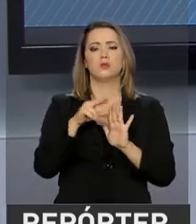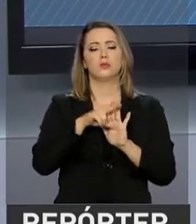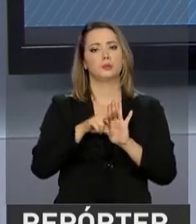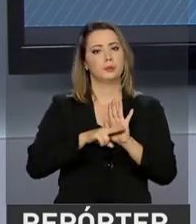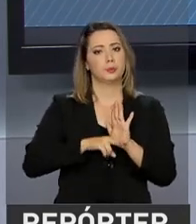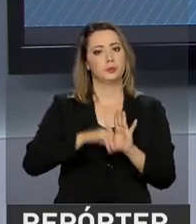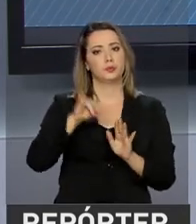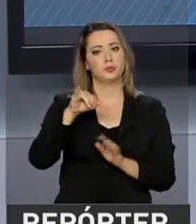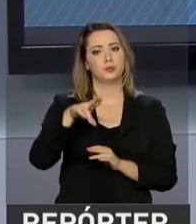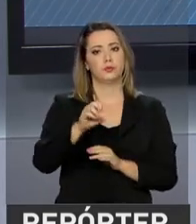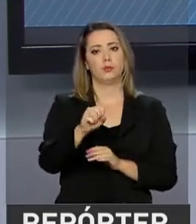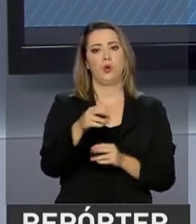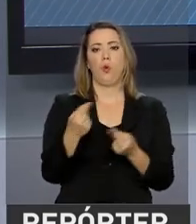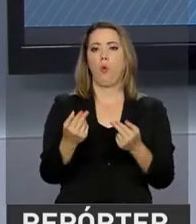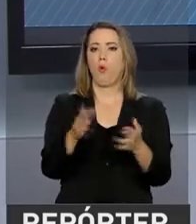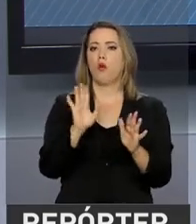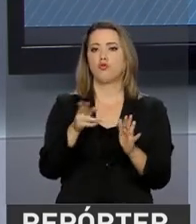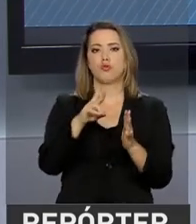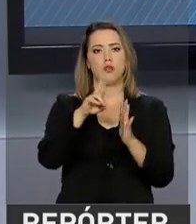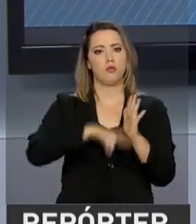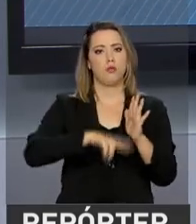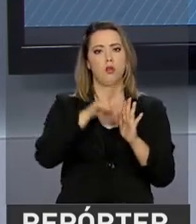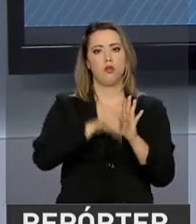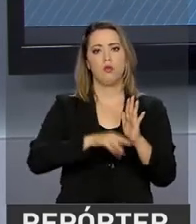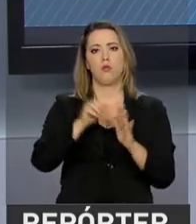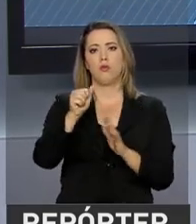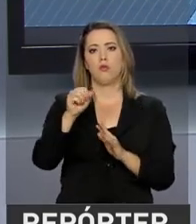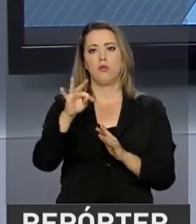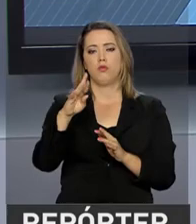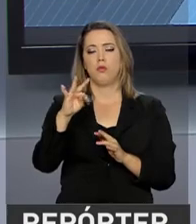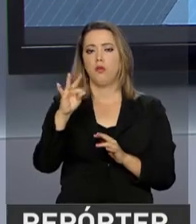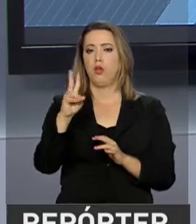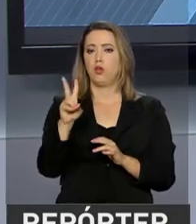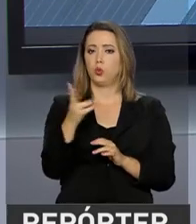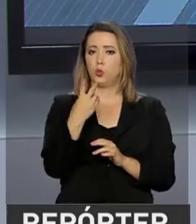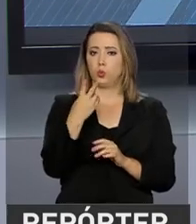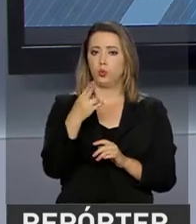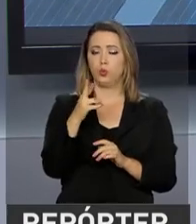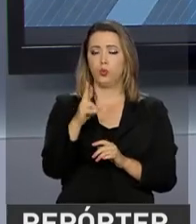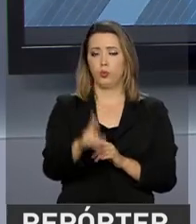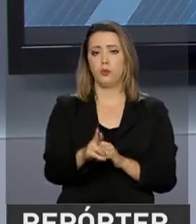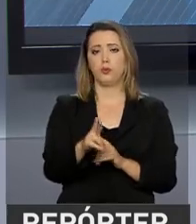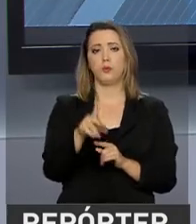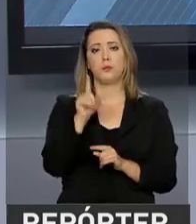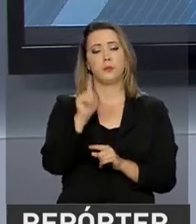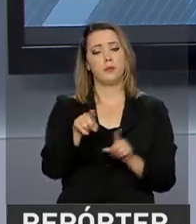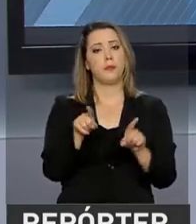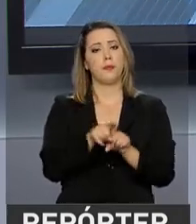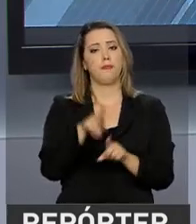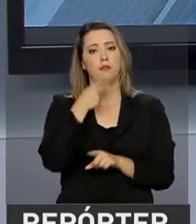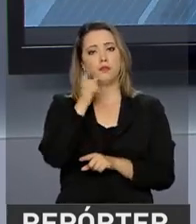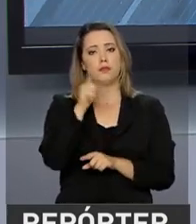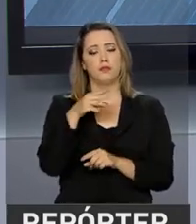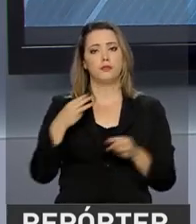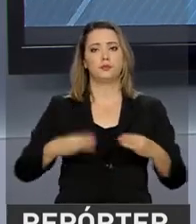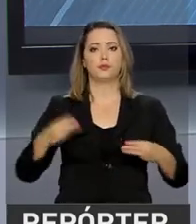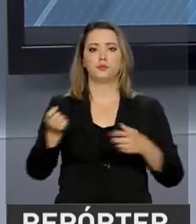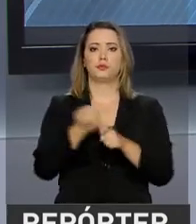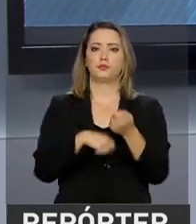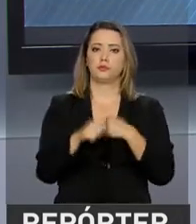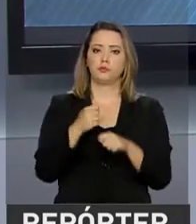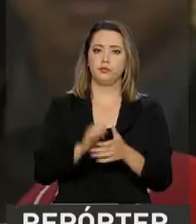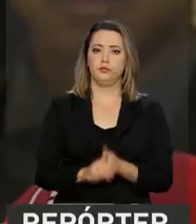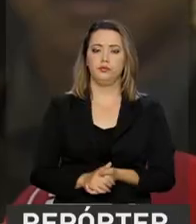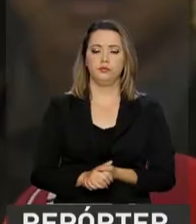como está previsto no relatório do deputado arthur maia a afirmação é do ministro da fazenda e henrique meirelles